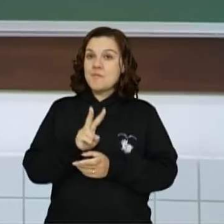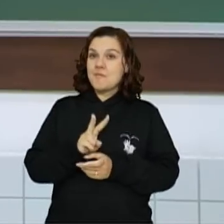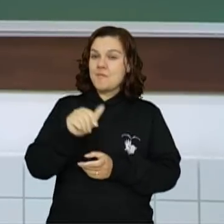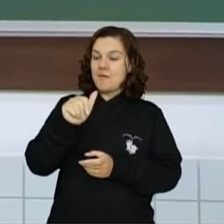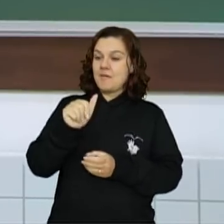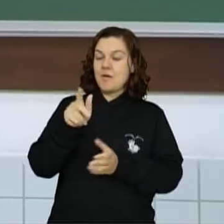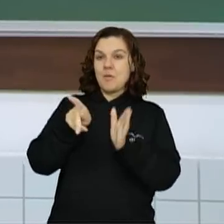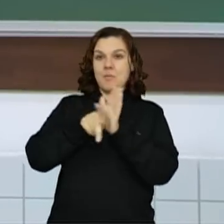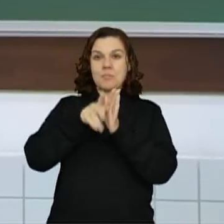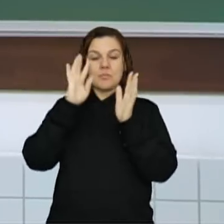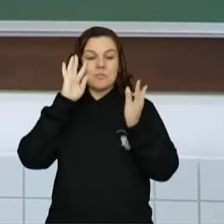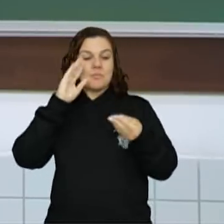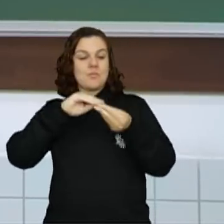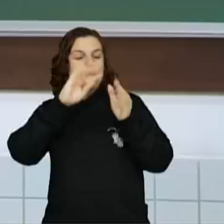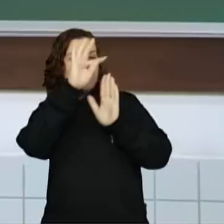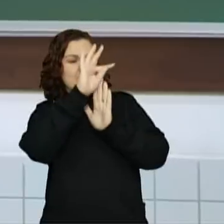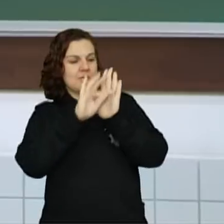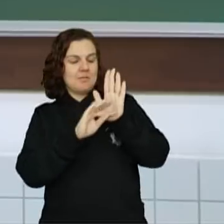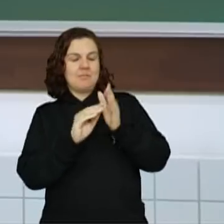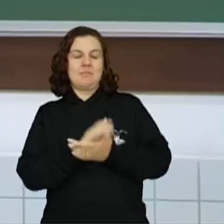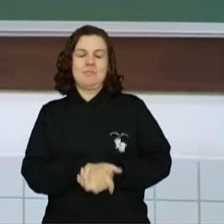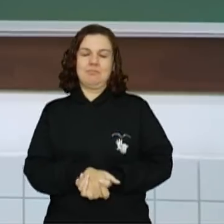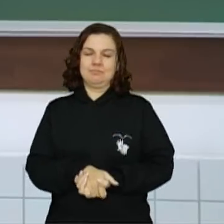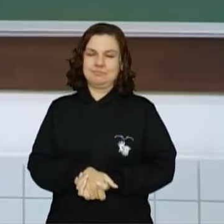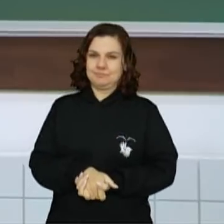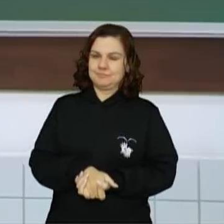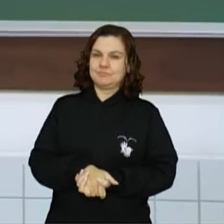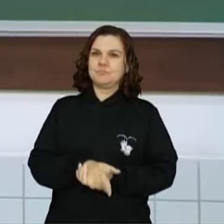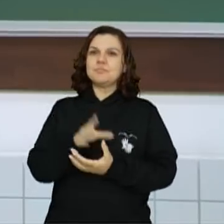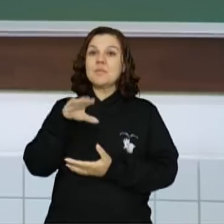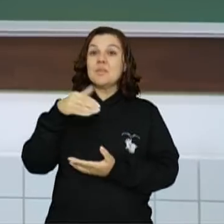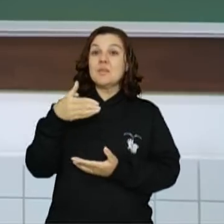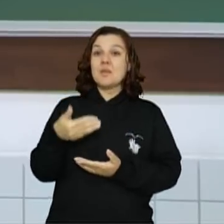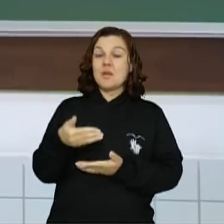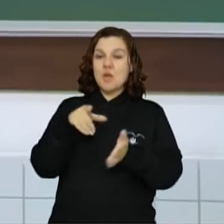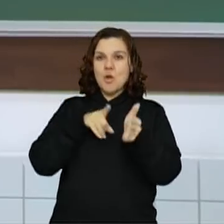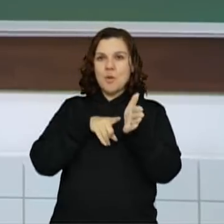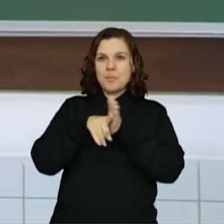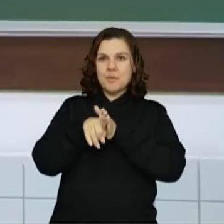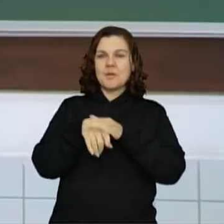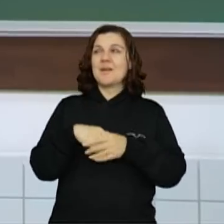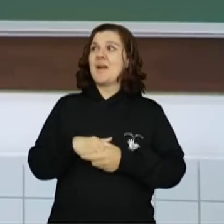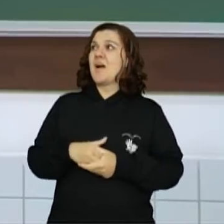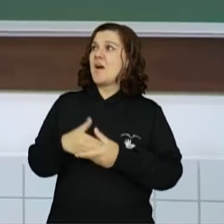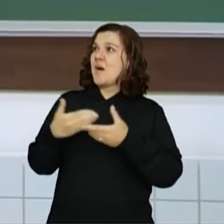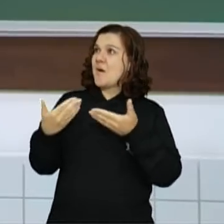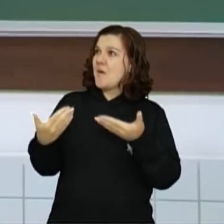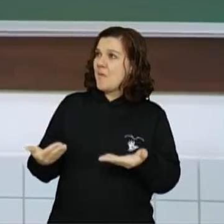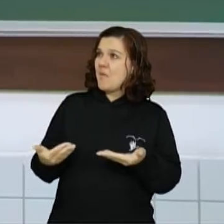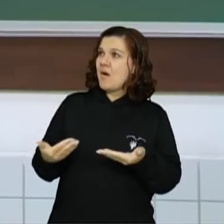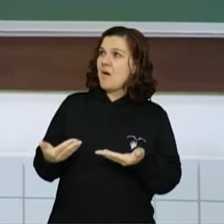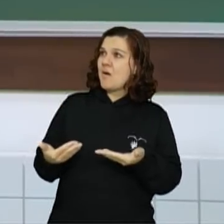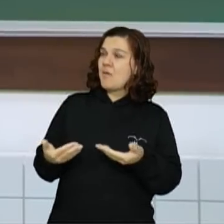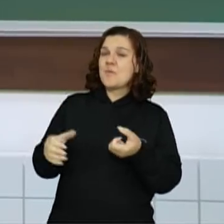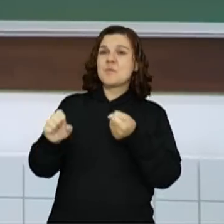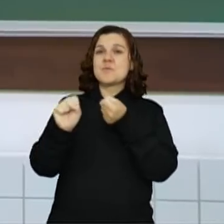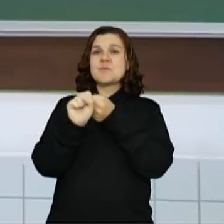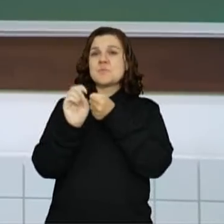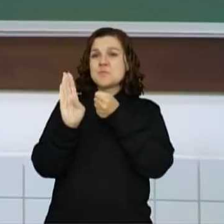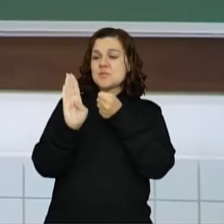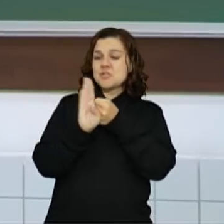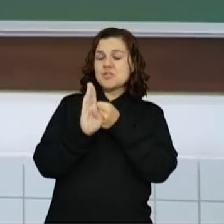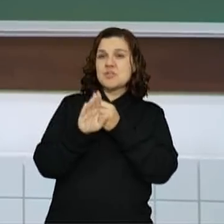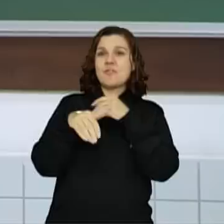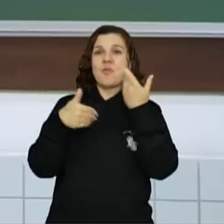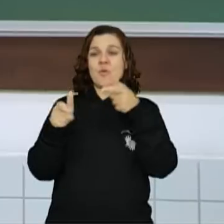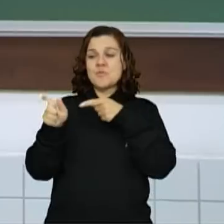uma interpretação de texto, tá? Aí vem uma perguntinha. Qual é o substantivo? Qual é o